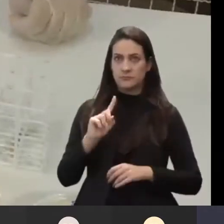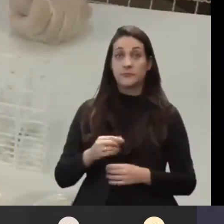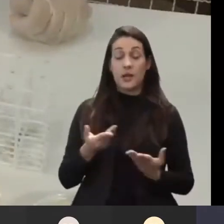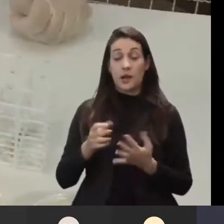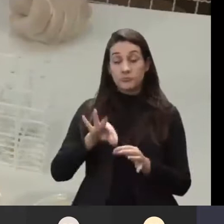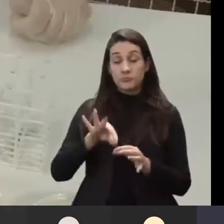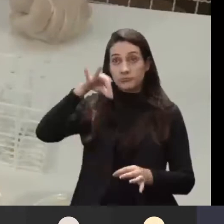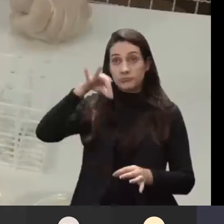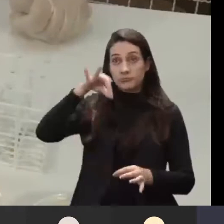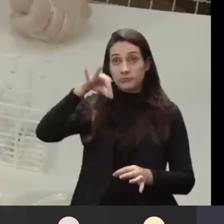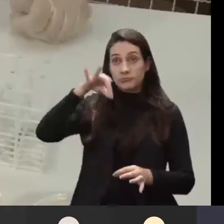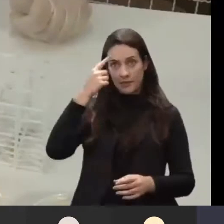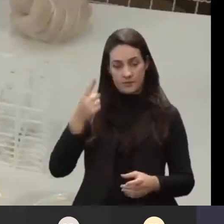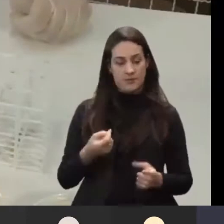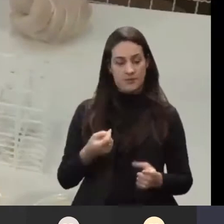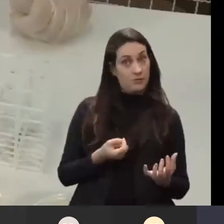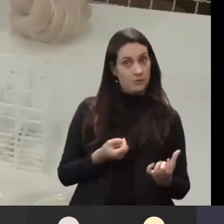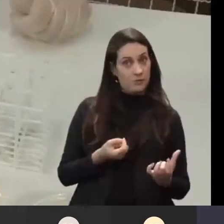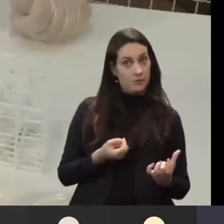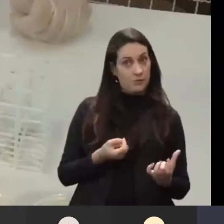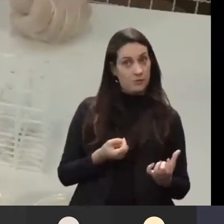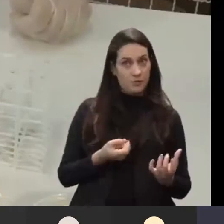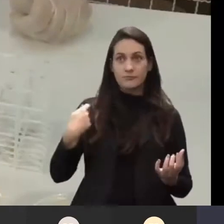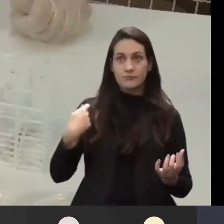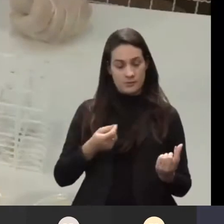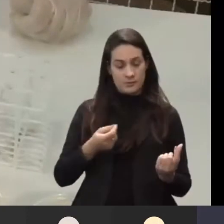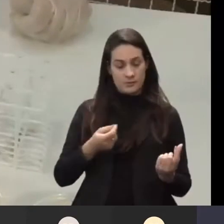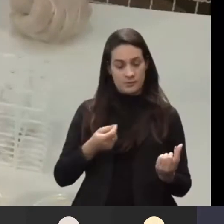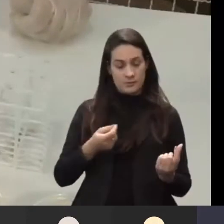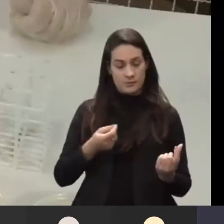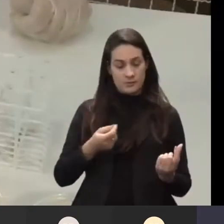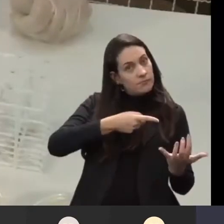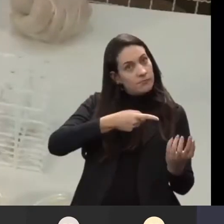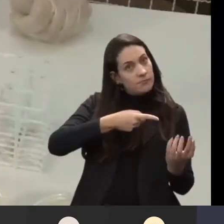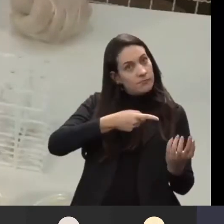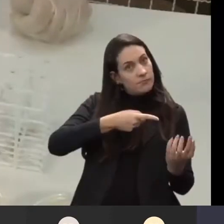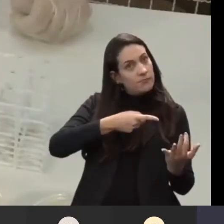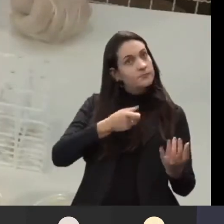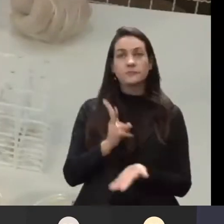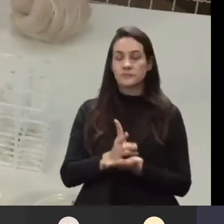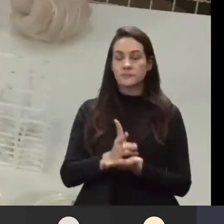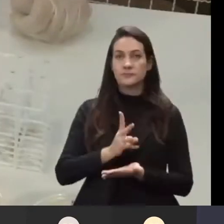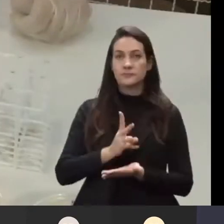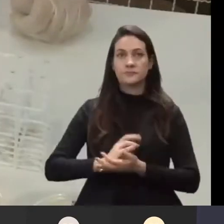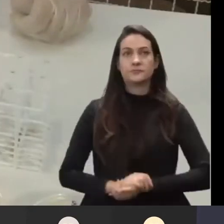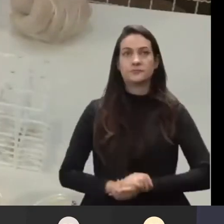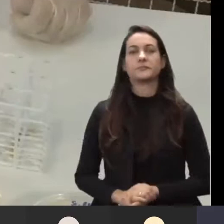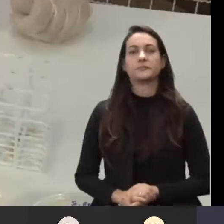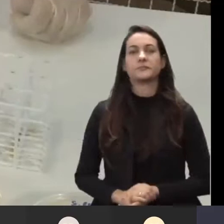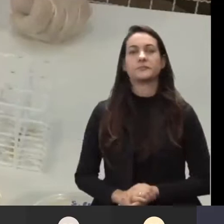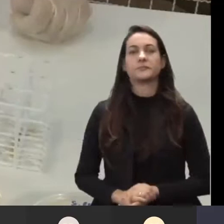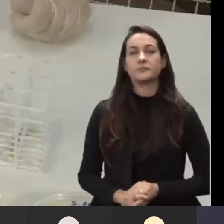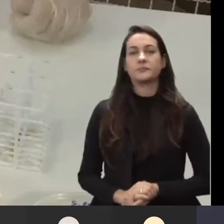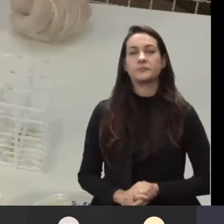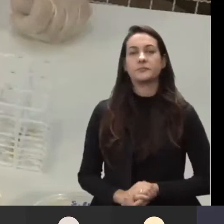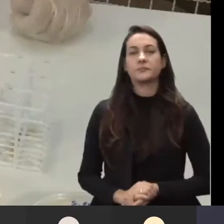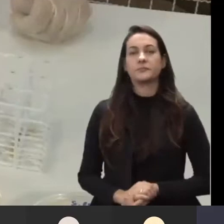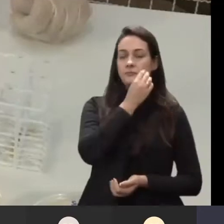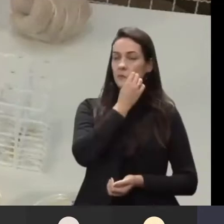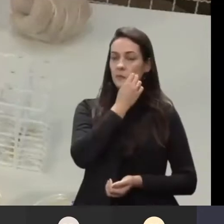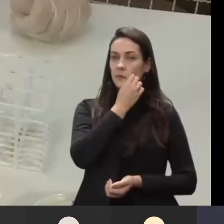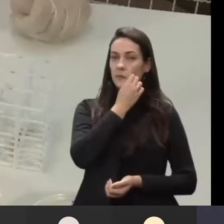alça bacteriológica. Então, lembre-se que antes de usar e após o uso, sempre flambar a alça bacteriológica e deixar